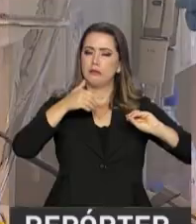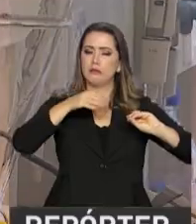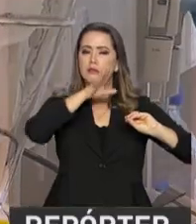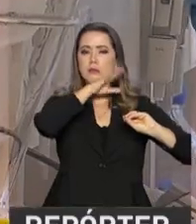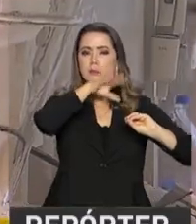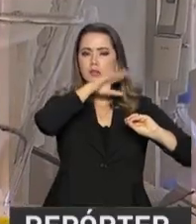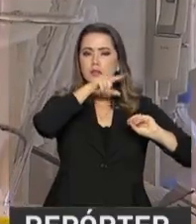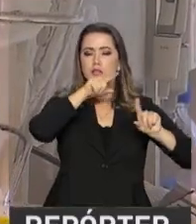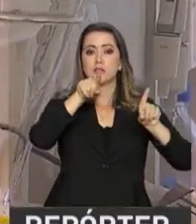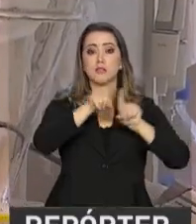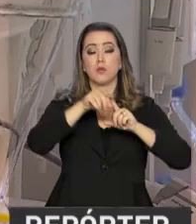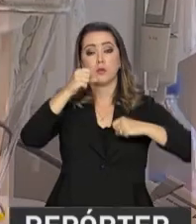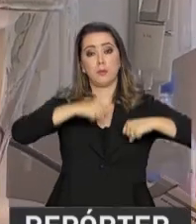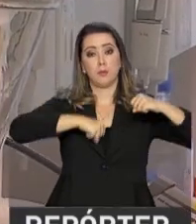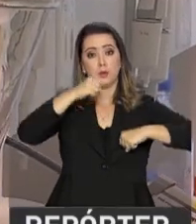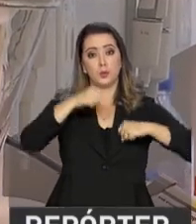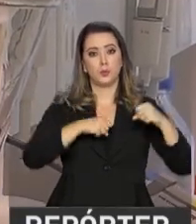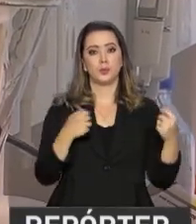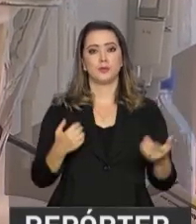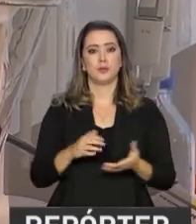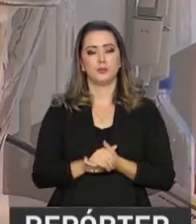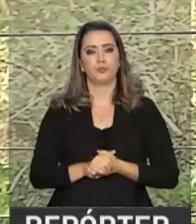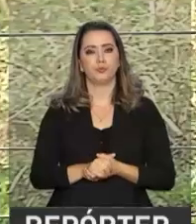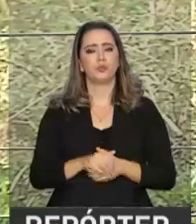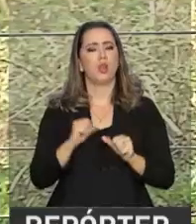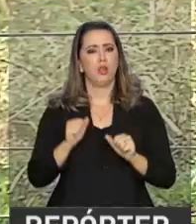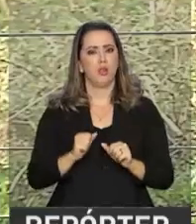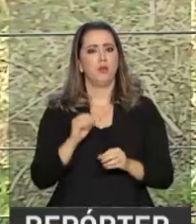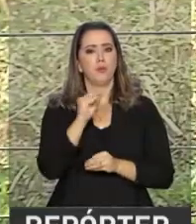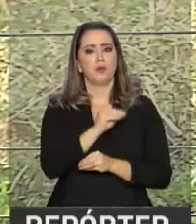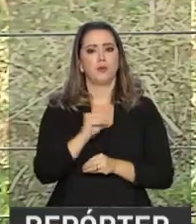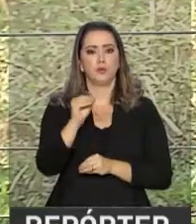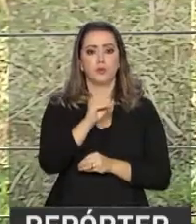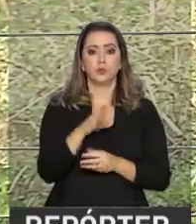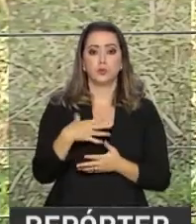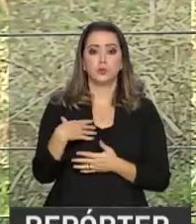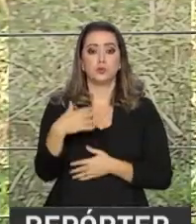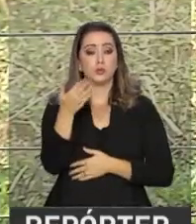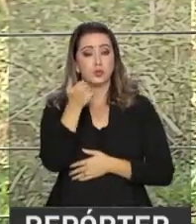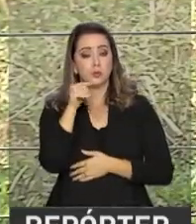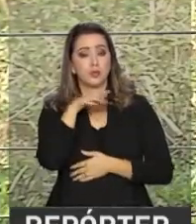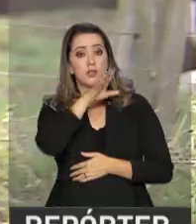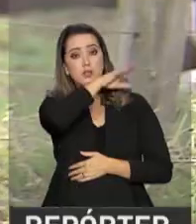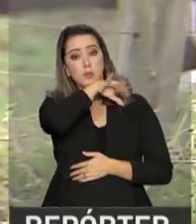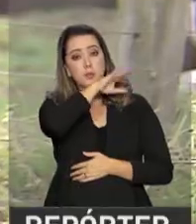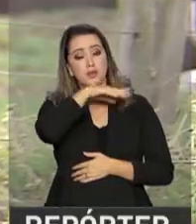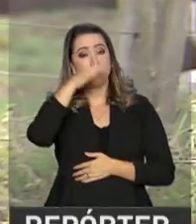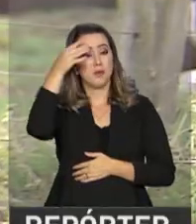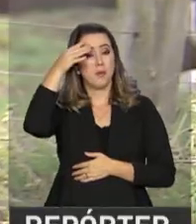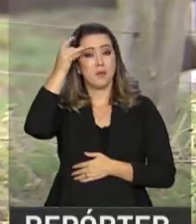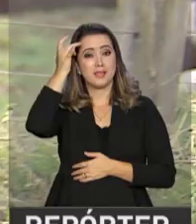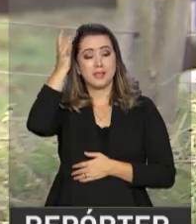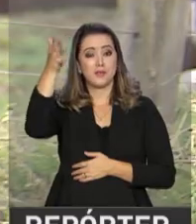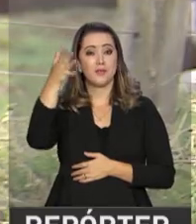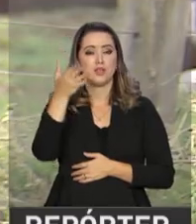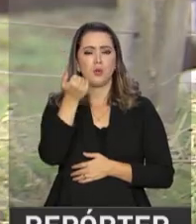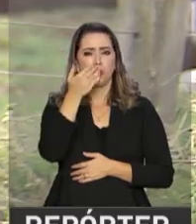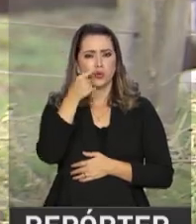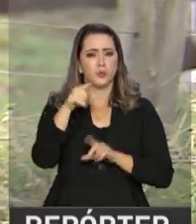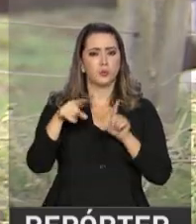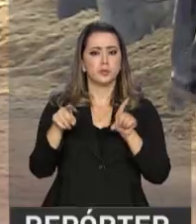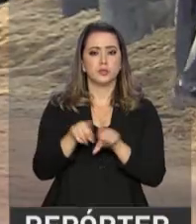a pesquisa também poderá ser aplicada no desenvolvimento de pastagens que sejam mais fáceis de serem digeridas